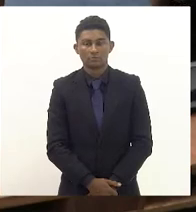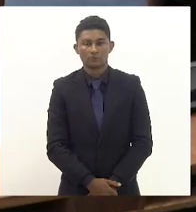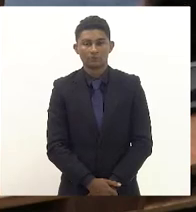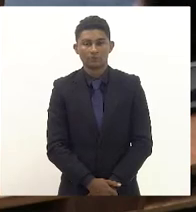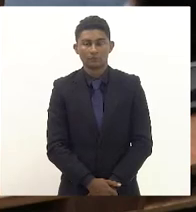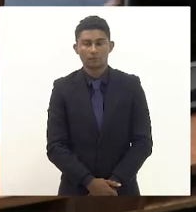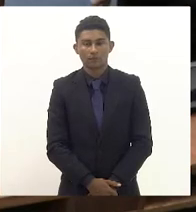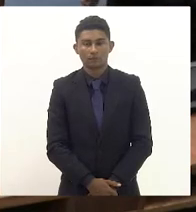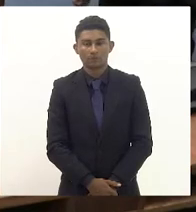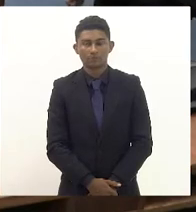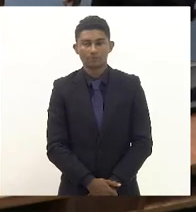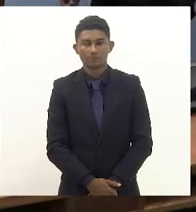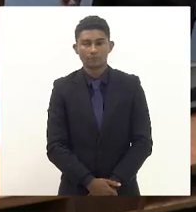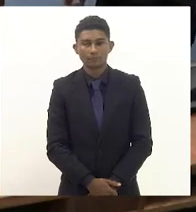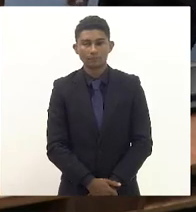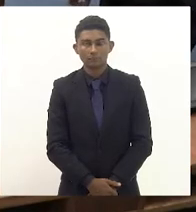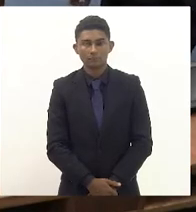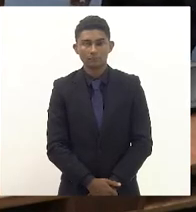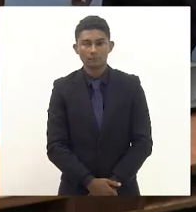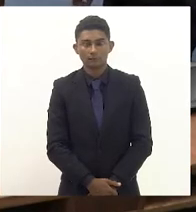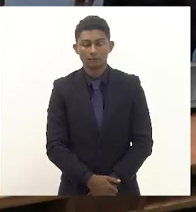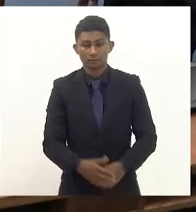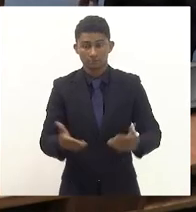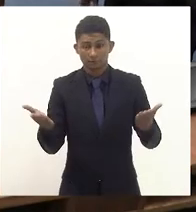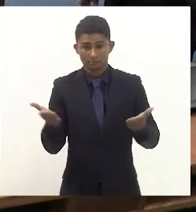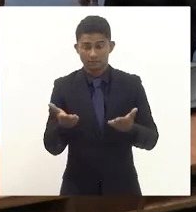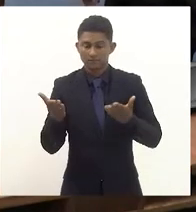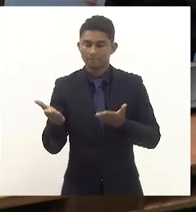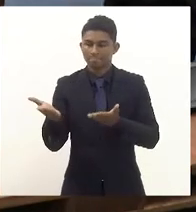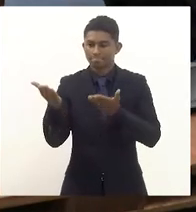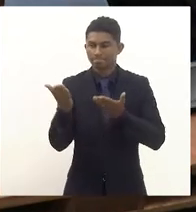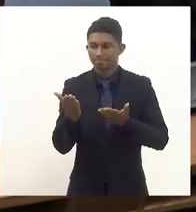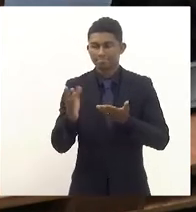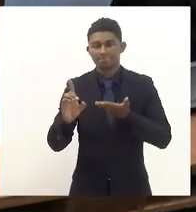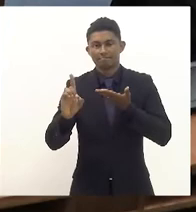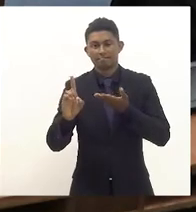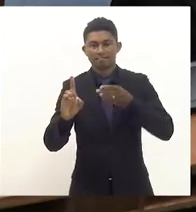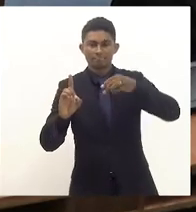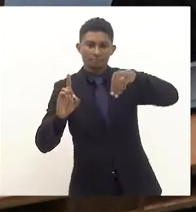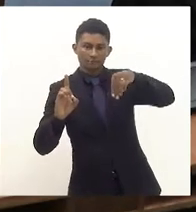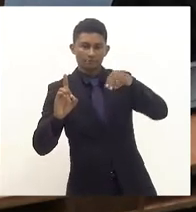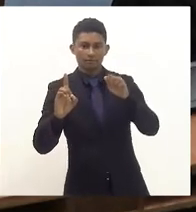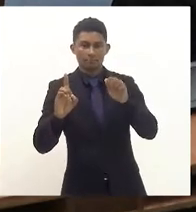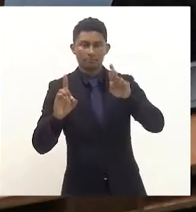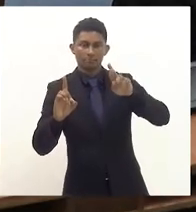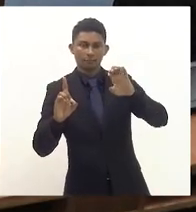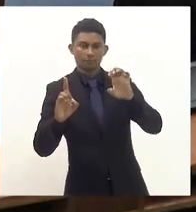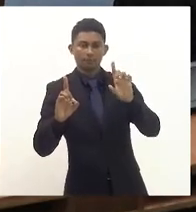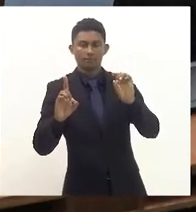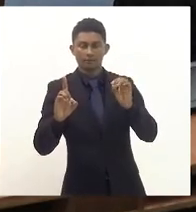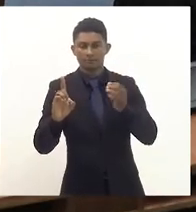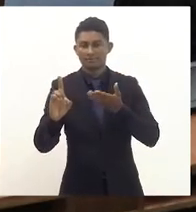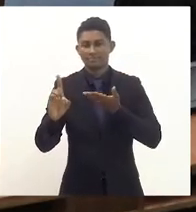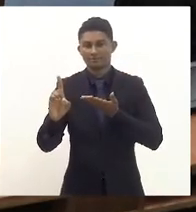E aí o passo a palavra ao Dr Marcelo Muniz e